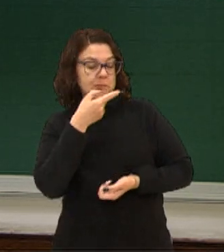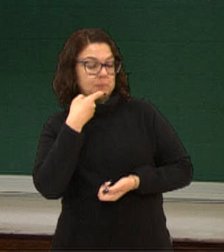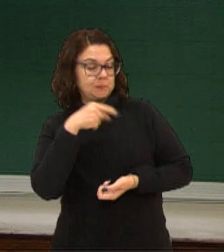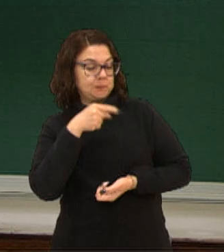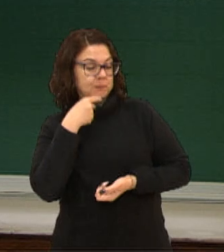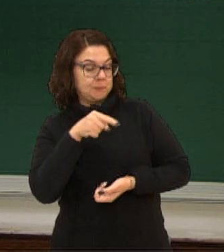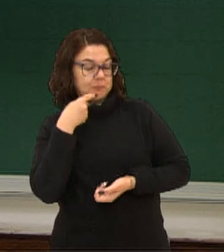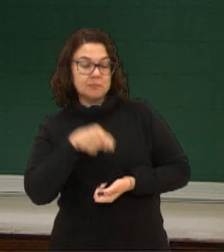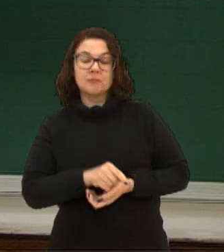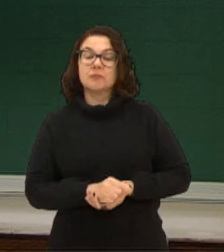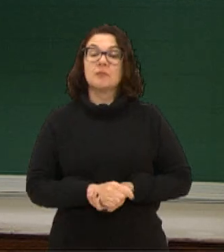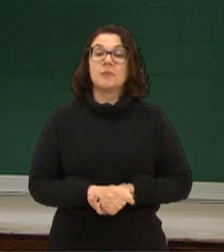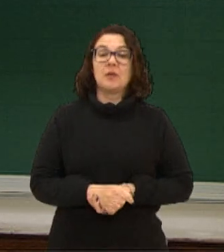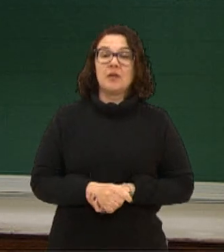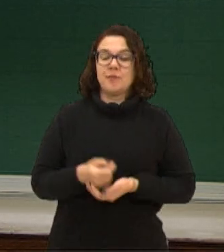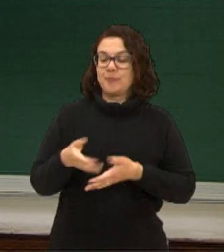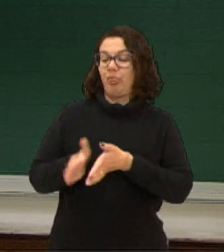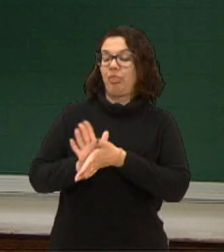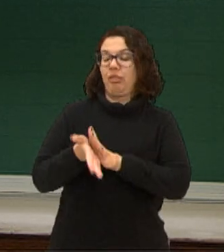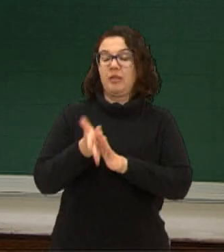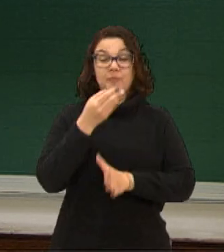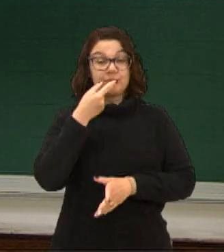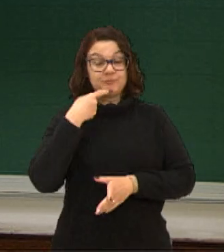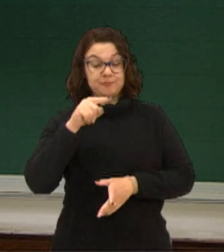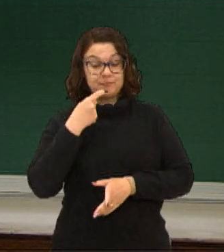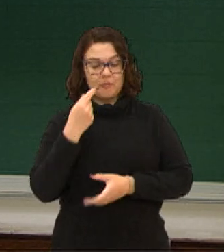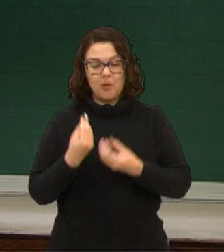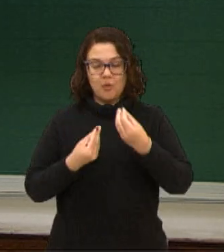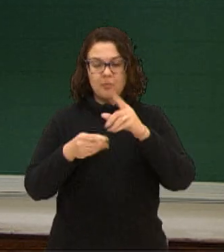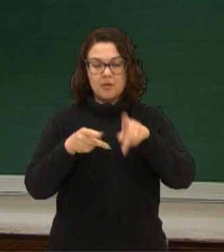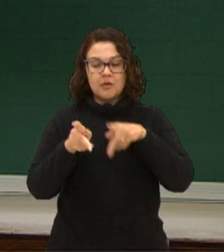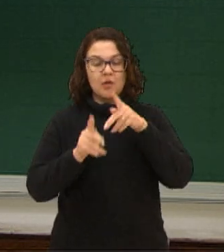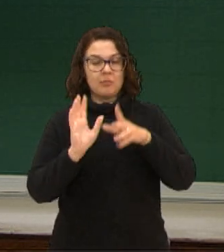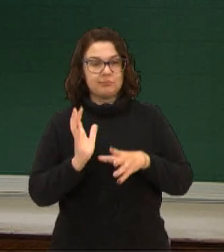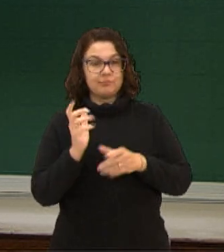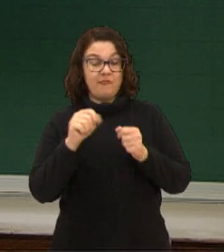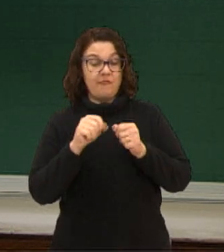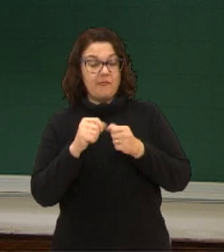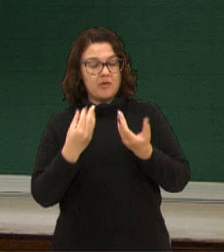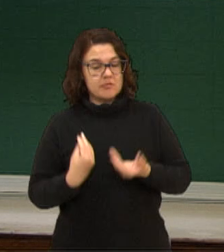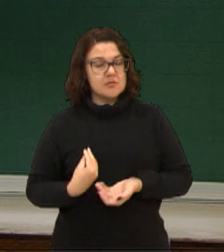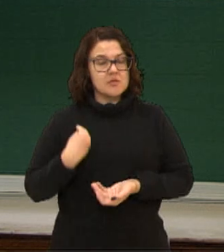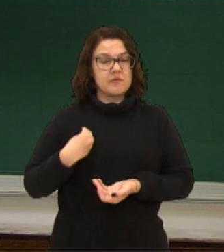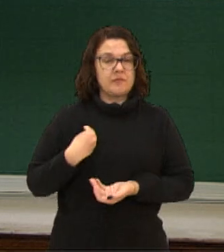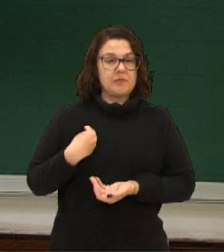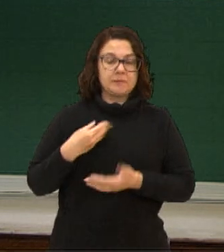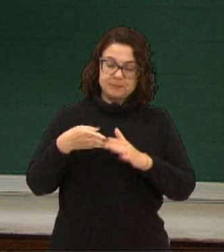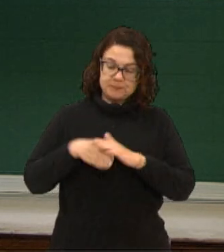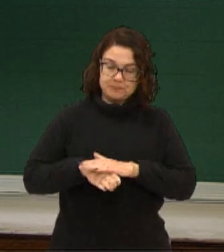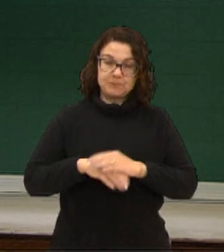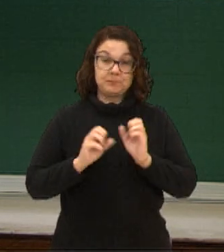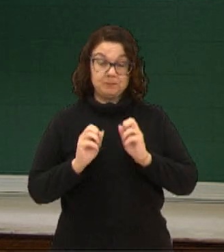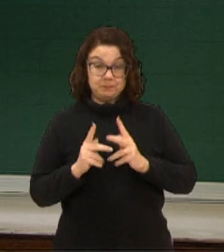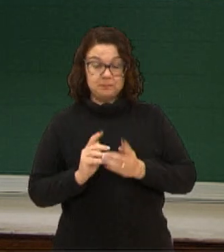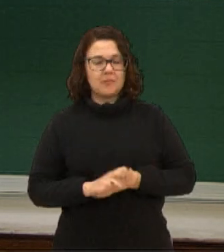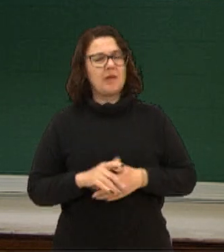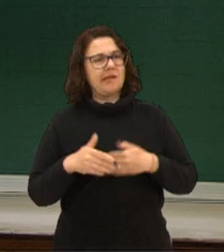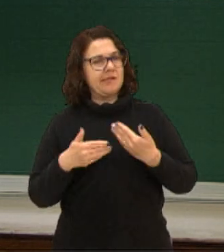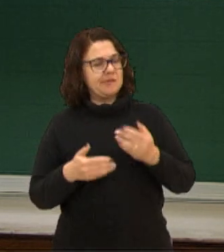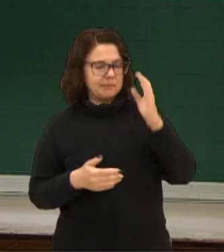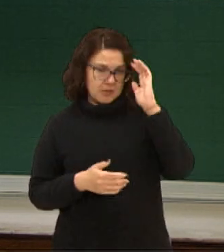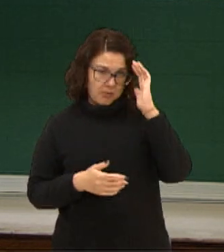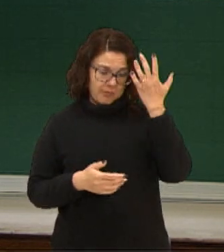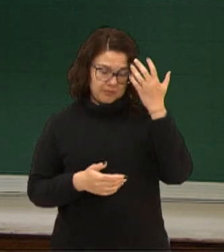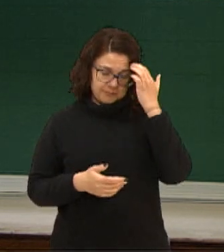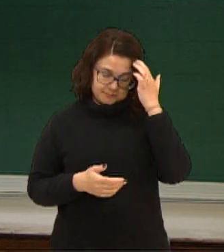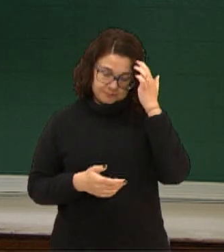todo momento, ela fica desmerecendo a forma como aquele povo age, vive, se comporta. Né? O que